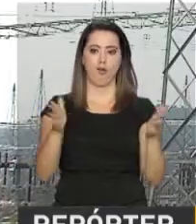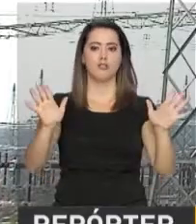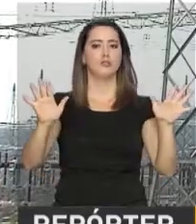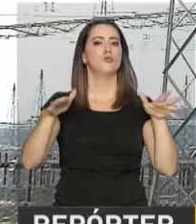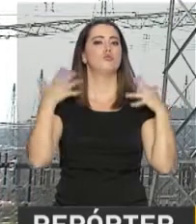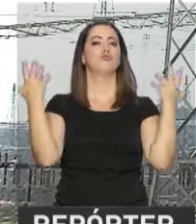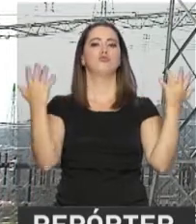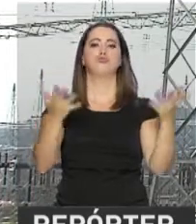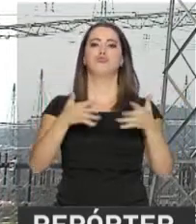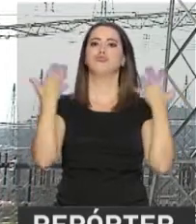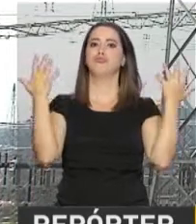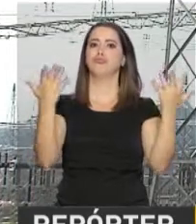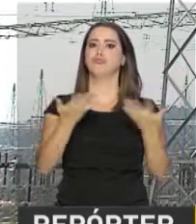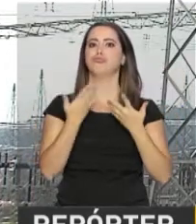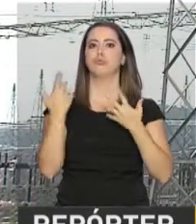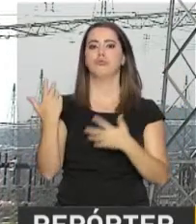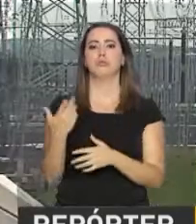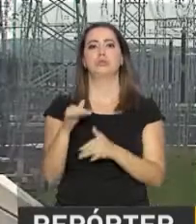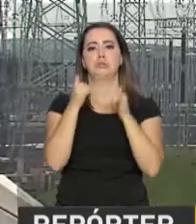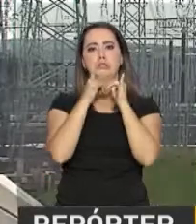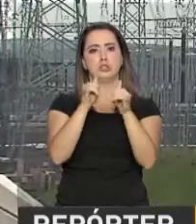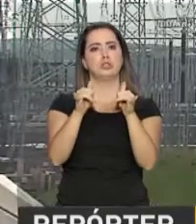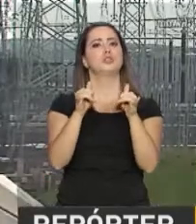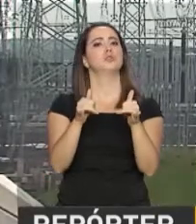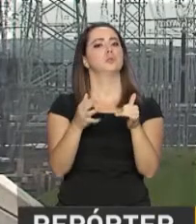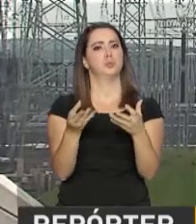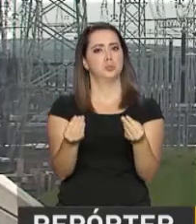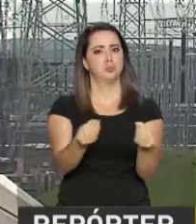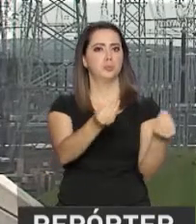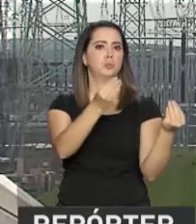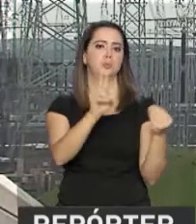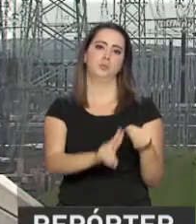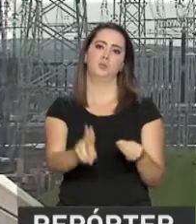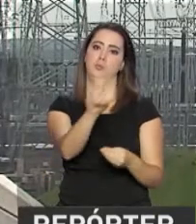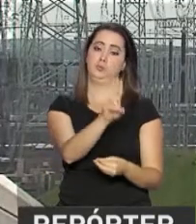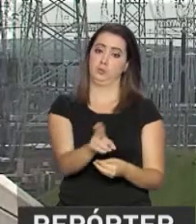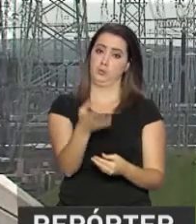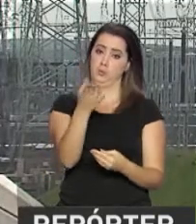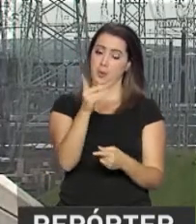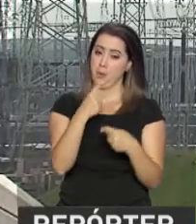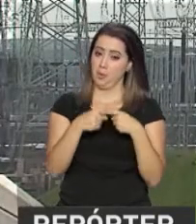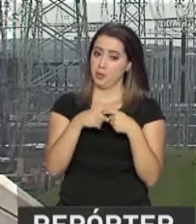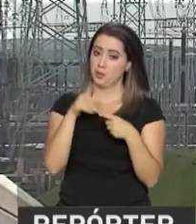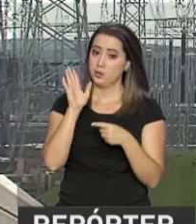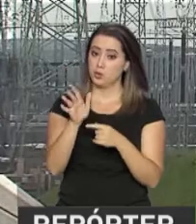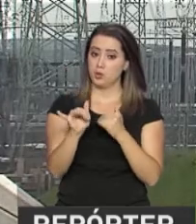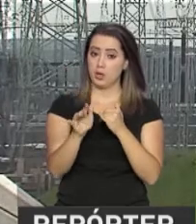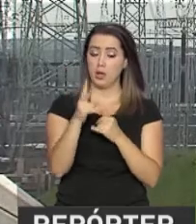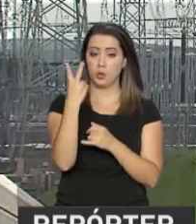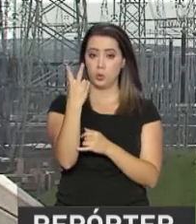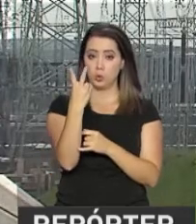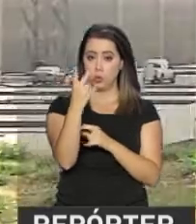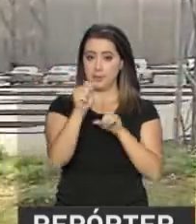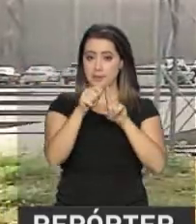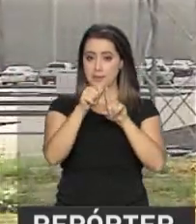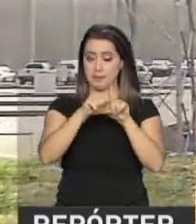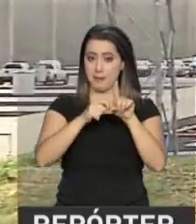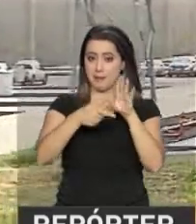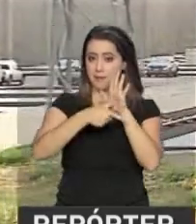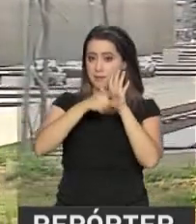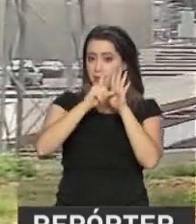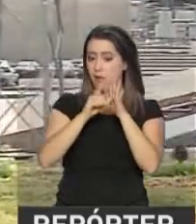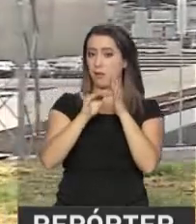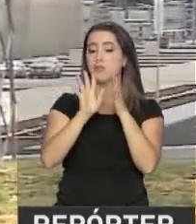demanda chega na fase de pico no país isso porque já entrou em operação dois meses antes do previsto a